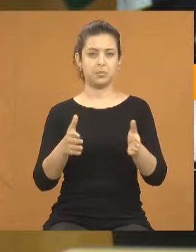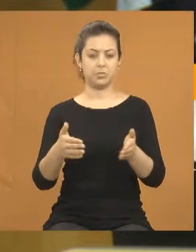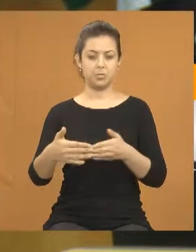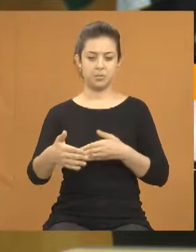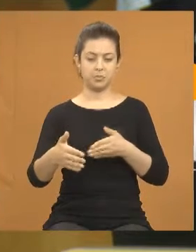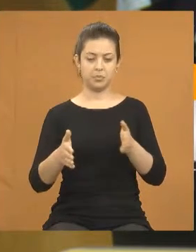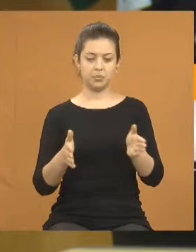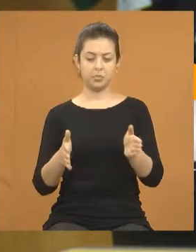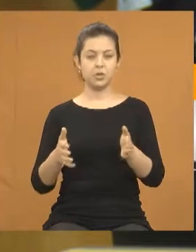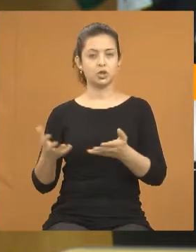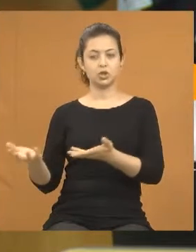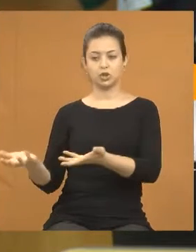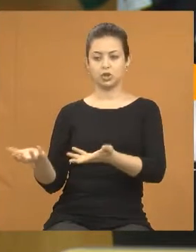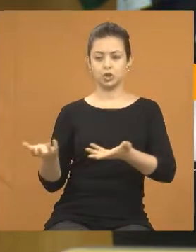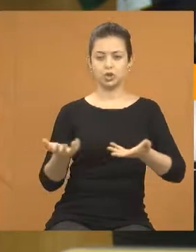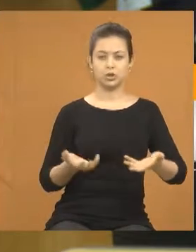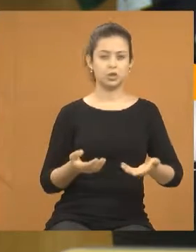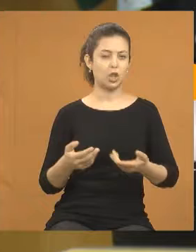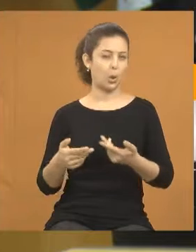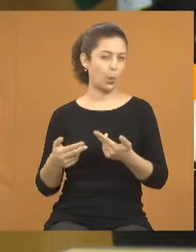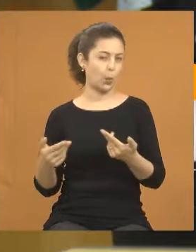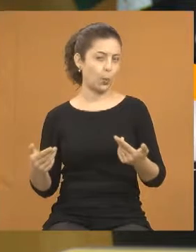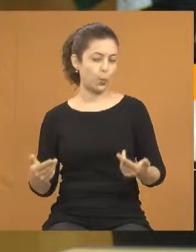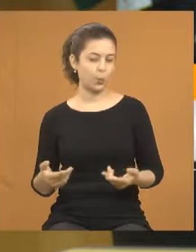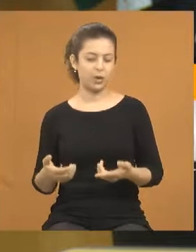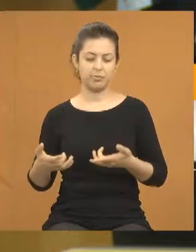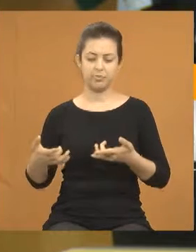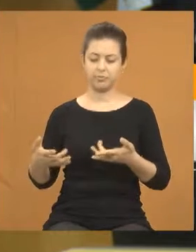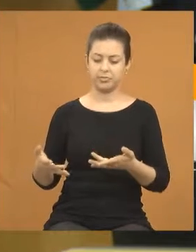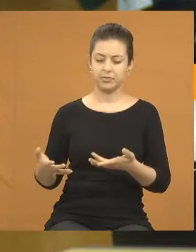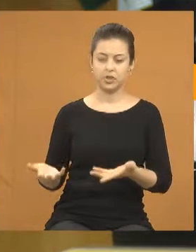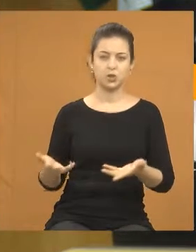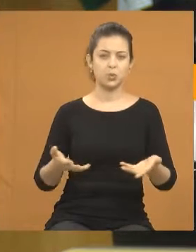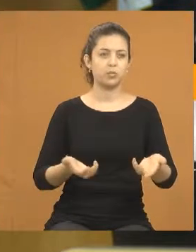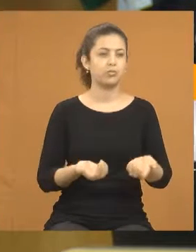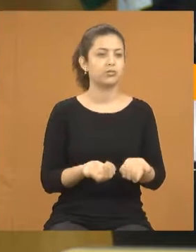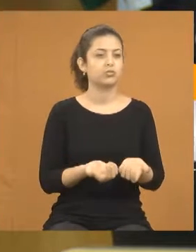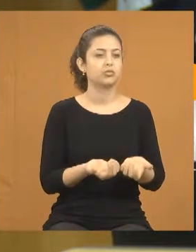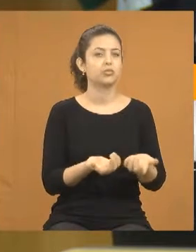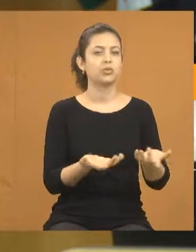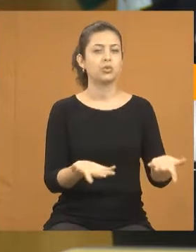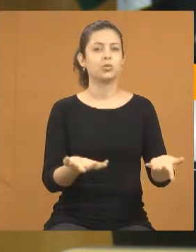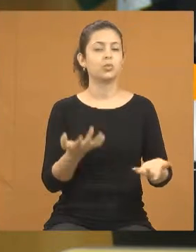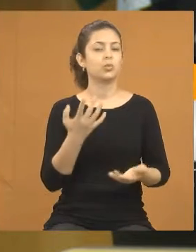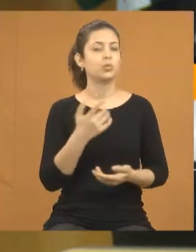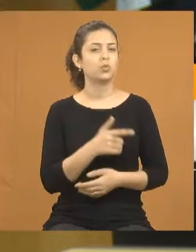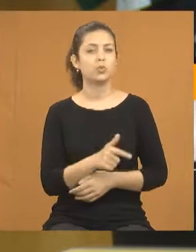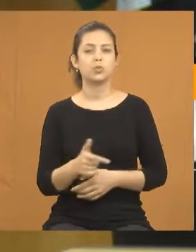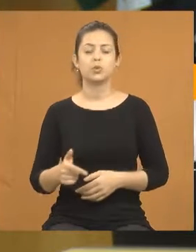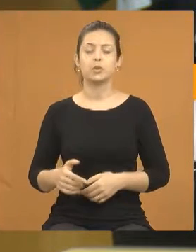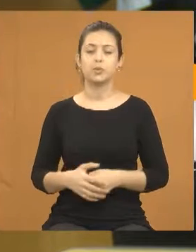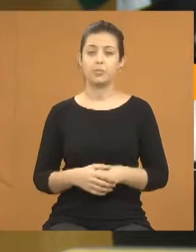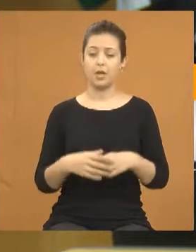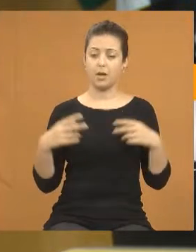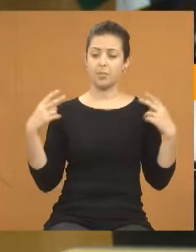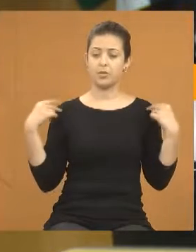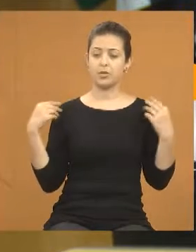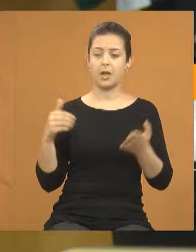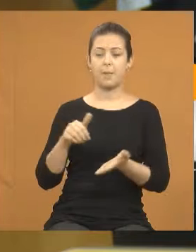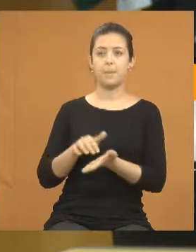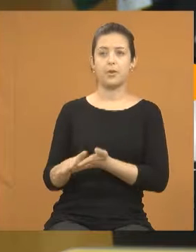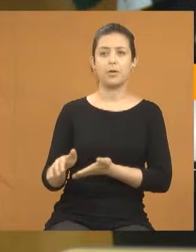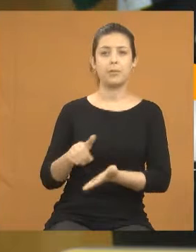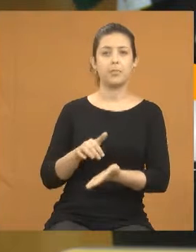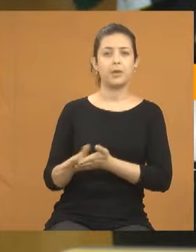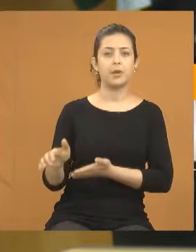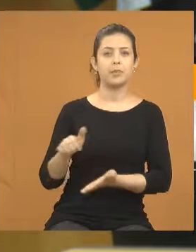o entulho, que são os resíduos de construção, e não tem aonde jogar, e esses motoristas estão sendo